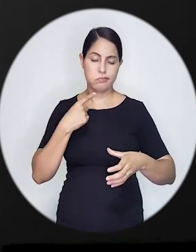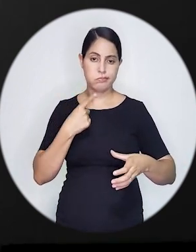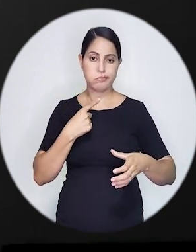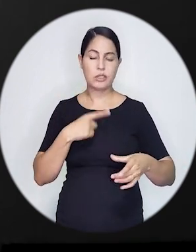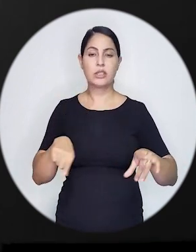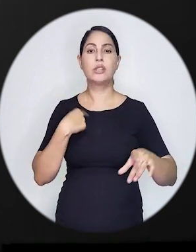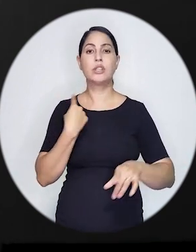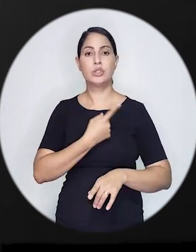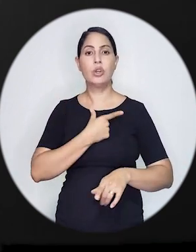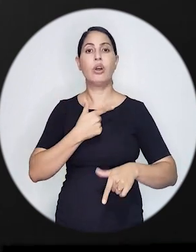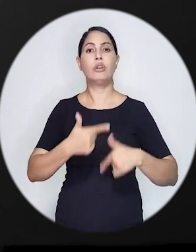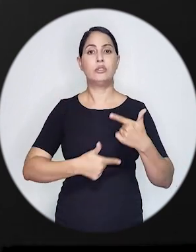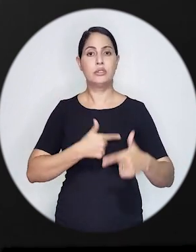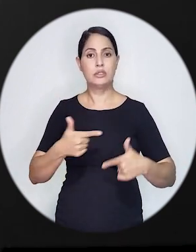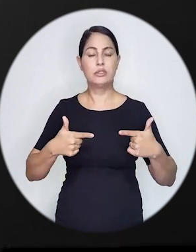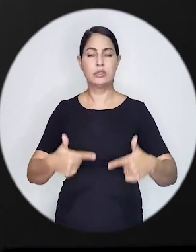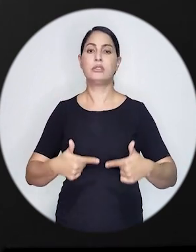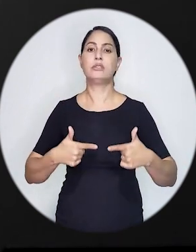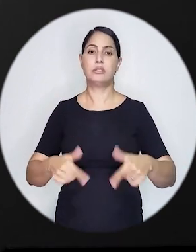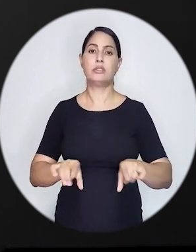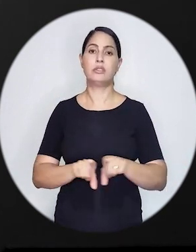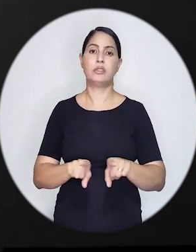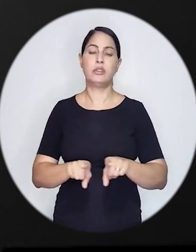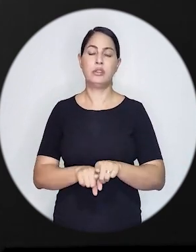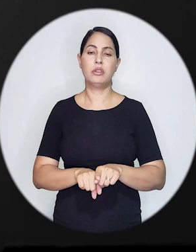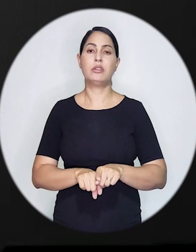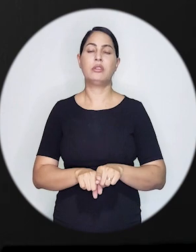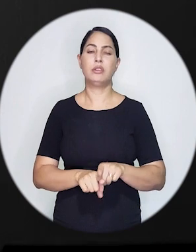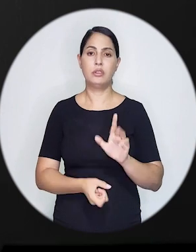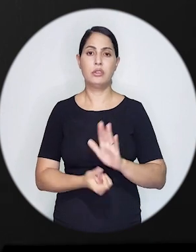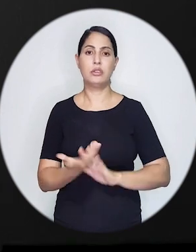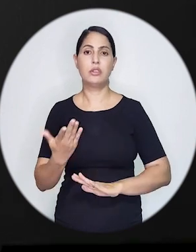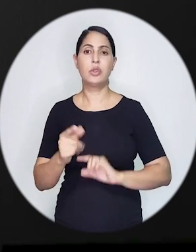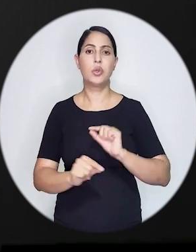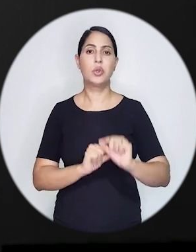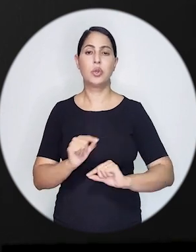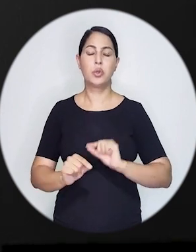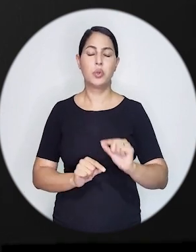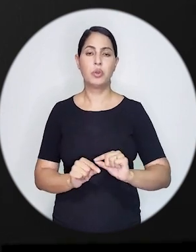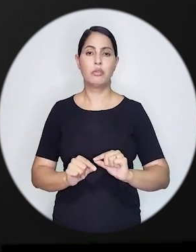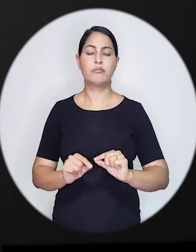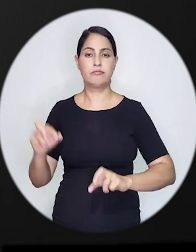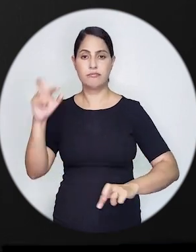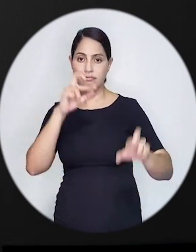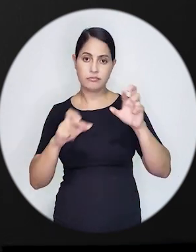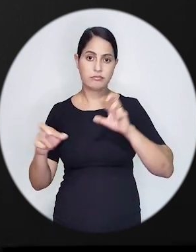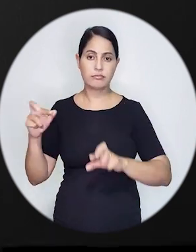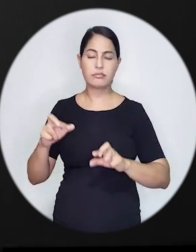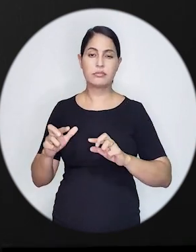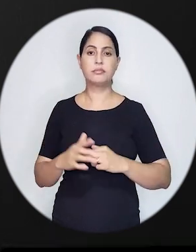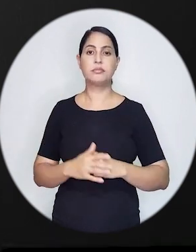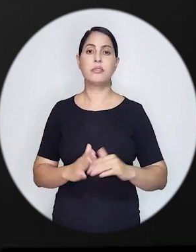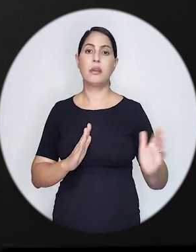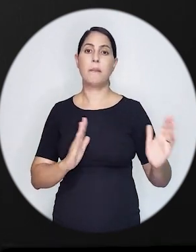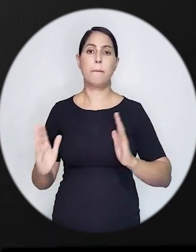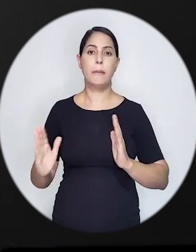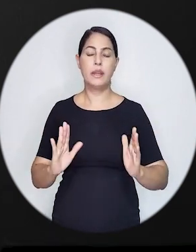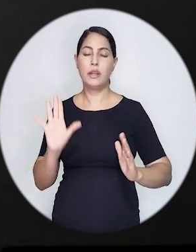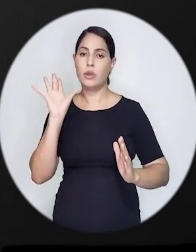E a gente compartilhou esses números com a sociedade como um todo e com a advocacia previdenciária para que se acompanhe, por